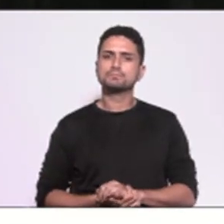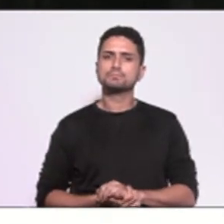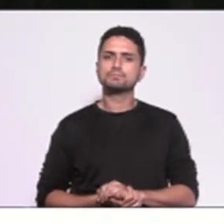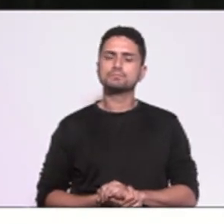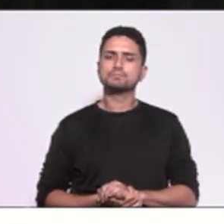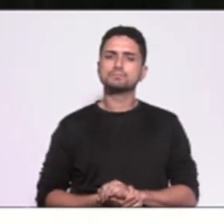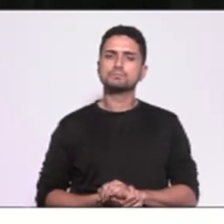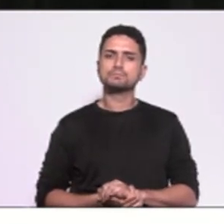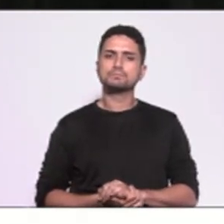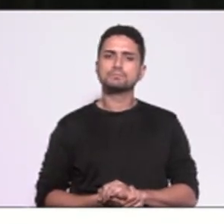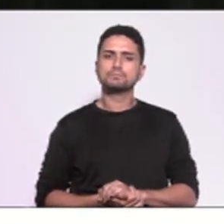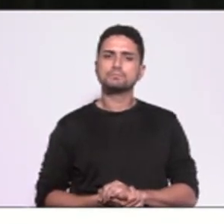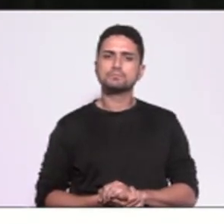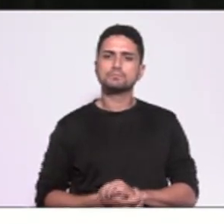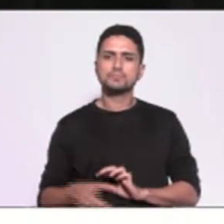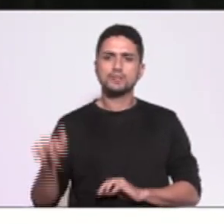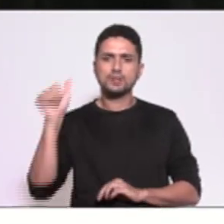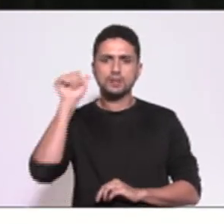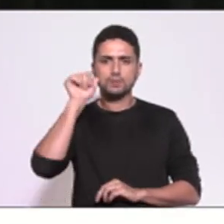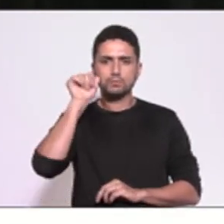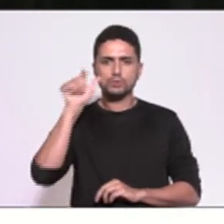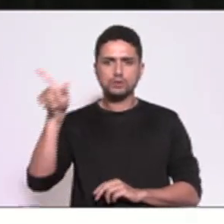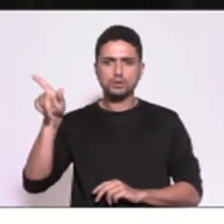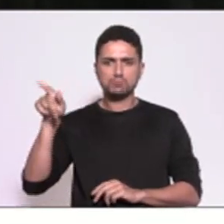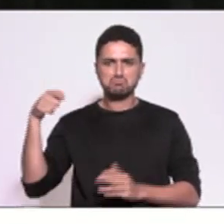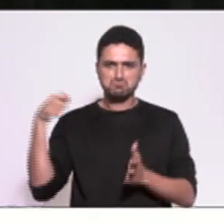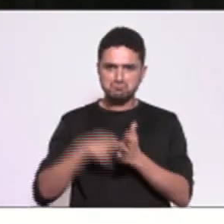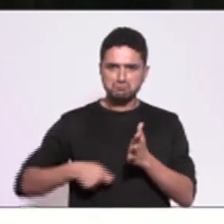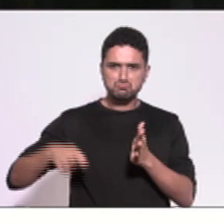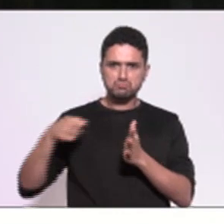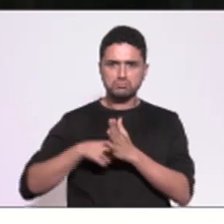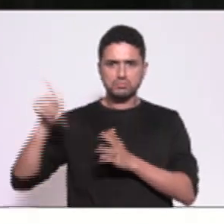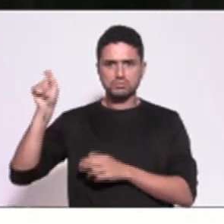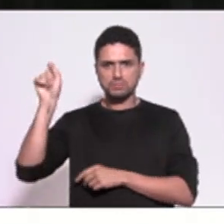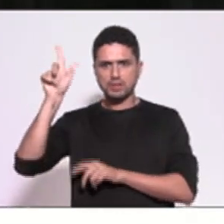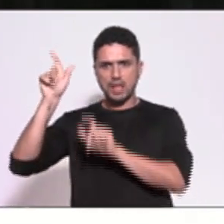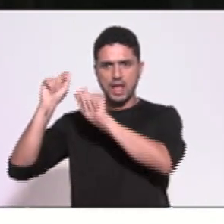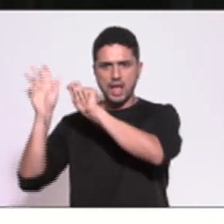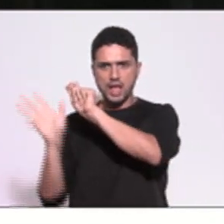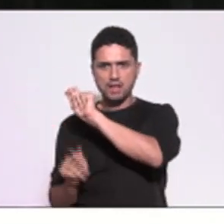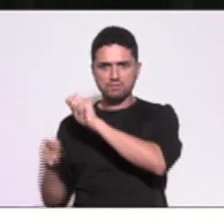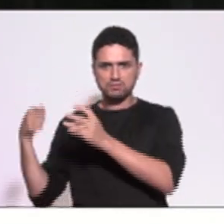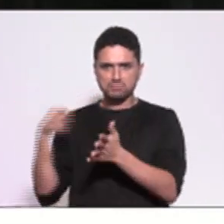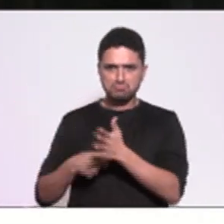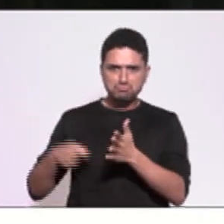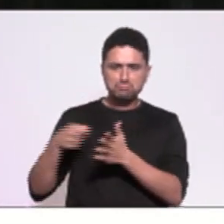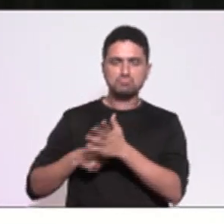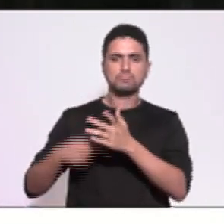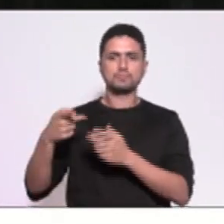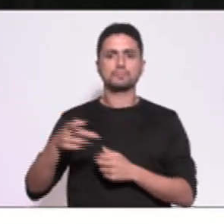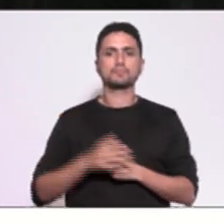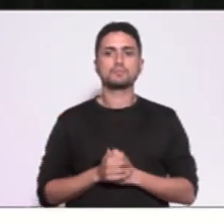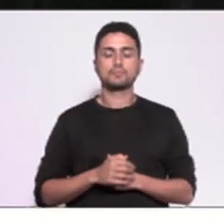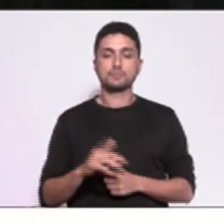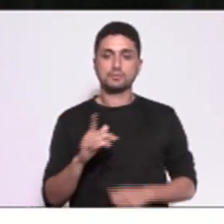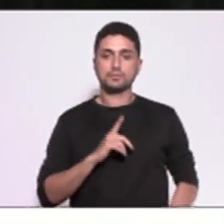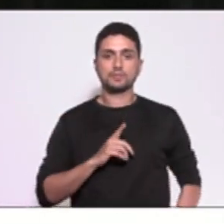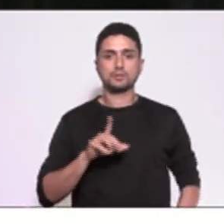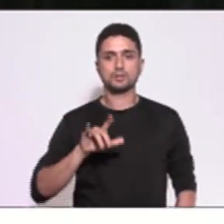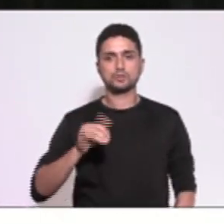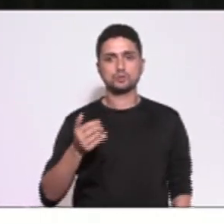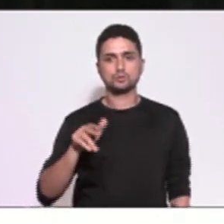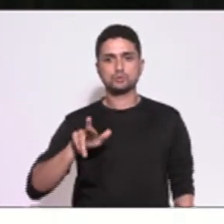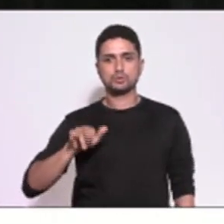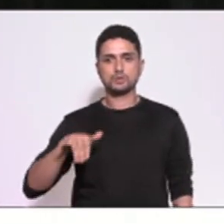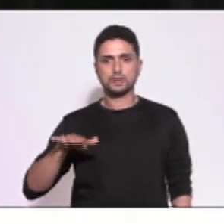da causa afrodescendente, Jurema Batista, nosso querido Gerson Hort, que já foi presidente do